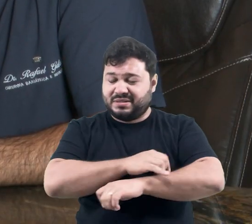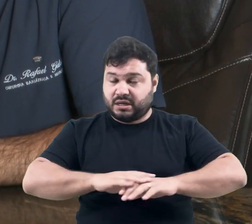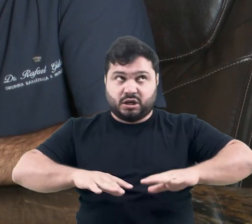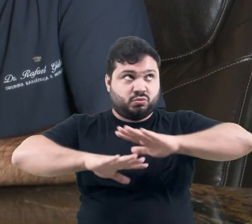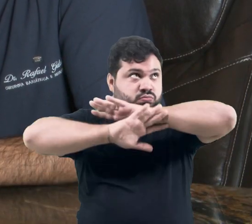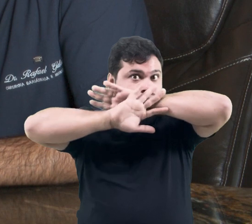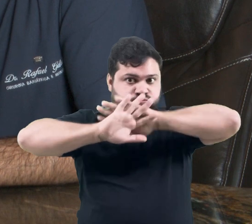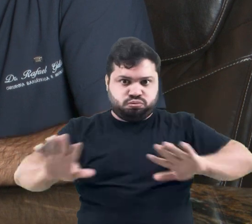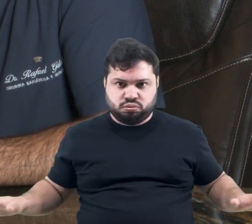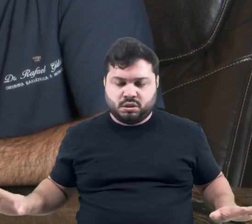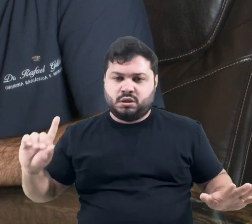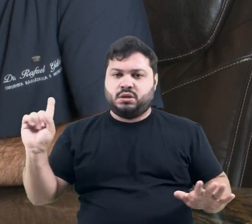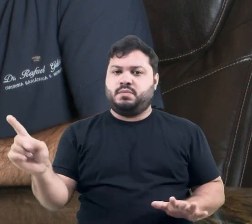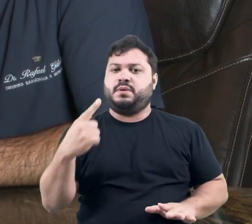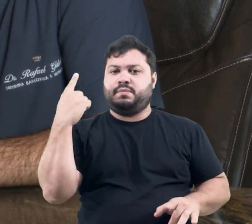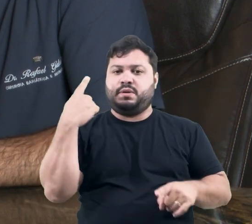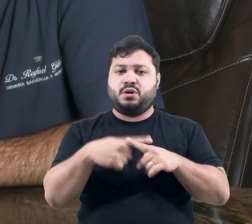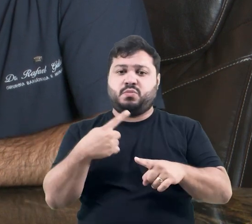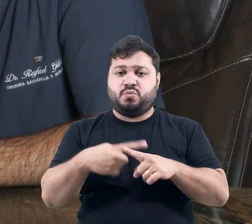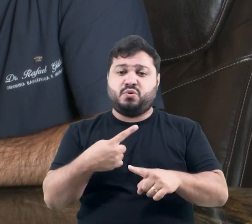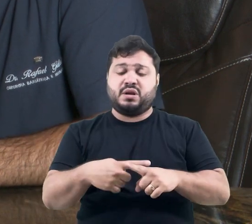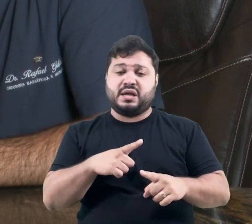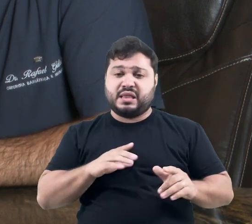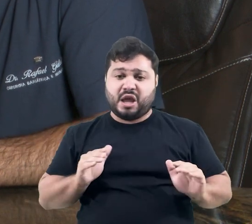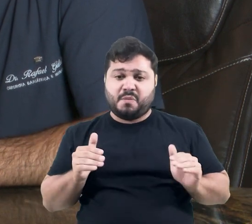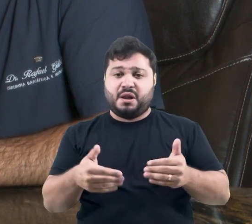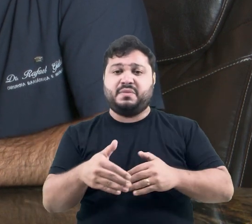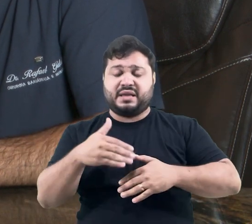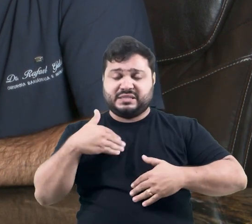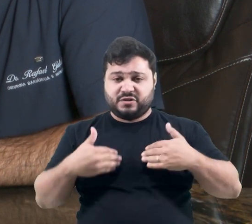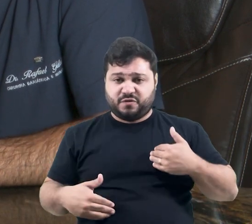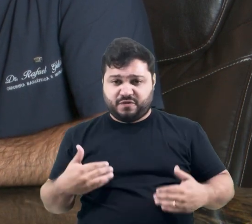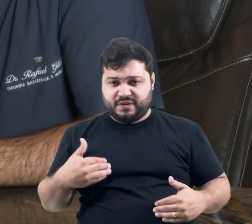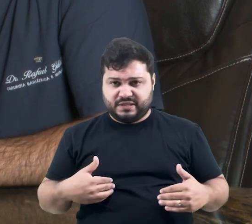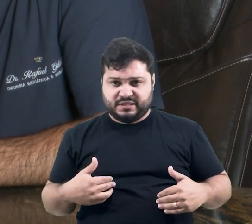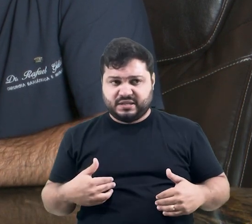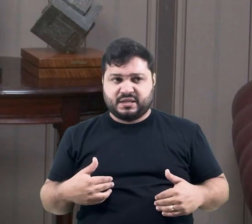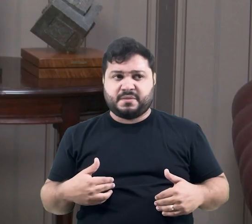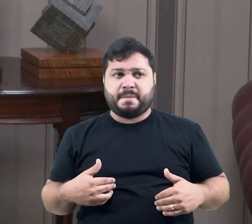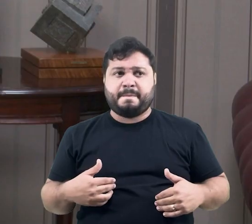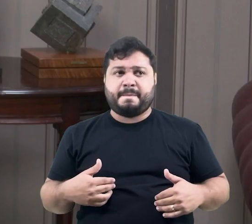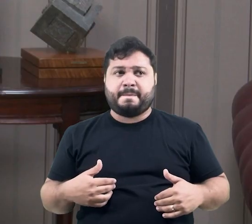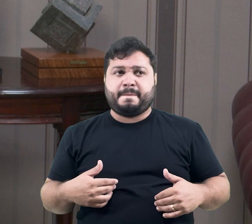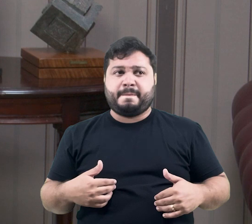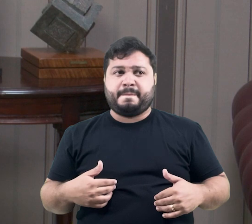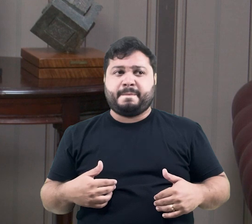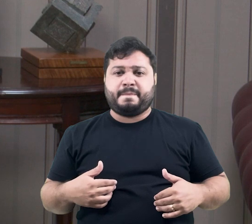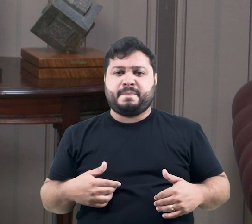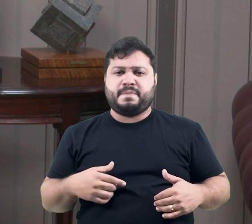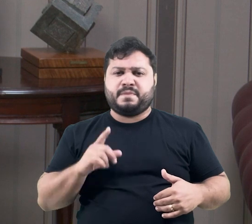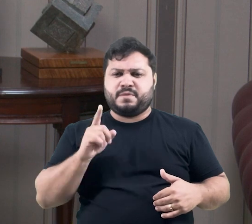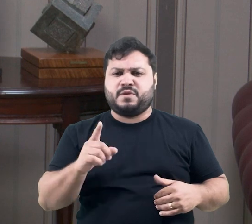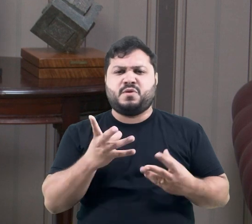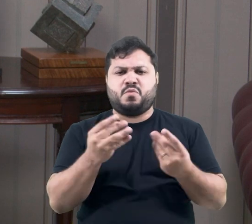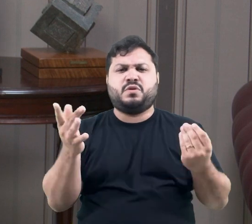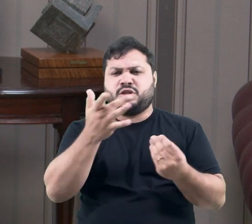obesidade é devastadora. Primeiro porque ela gera uma limitação física do paciente, sabe?